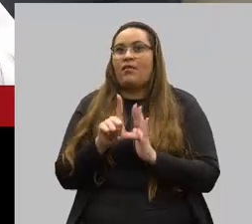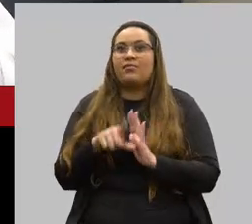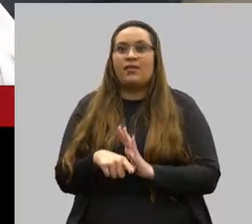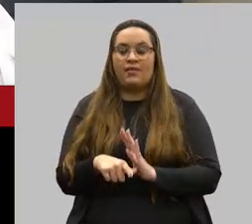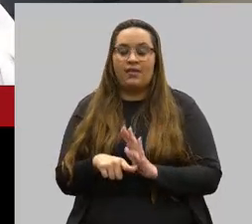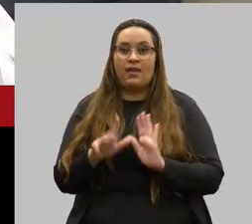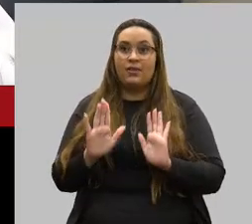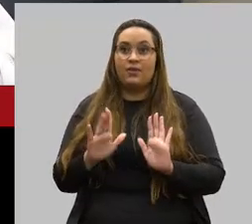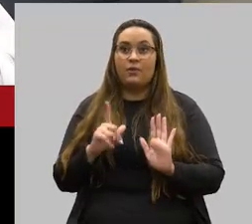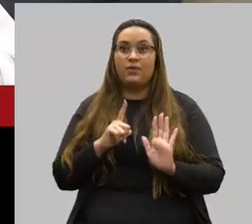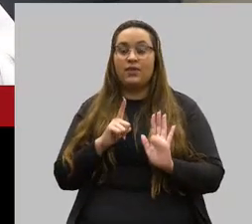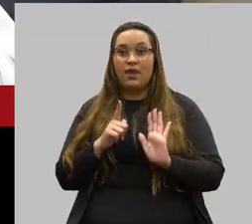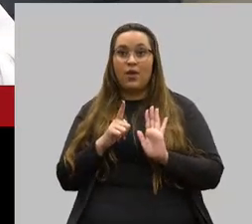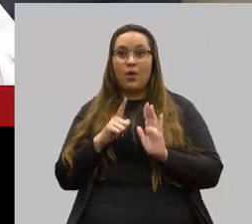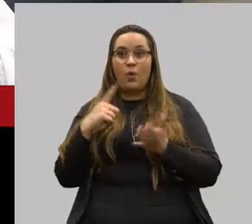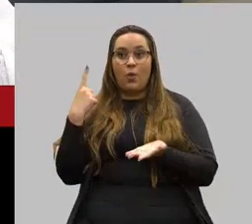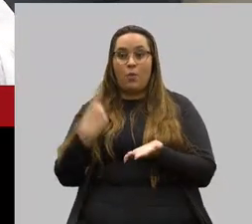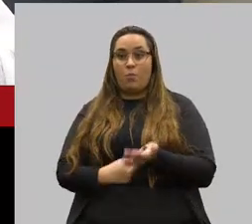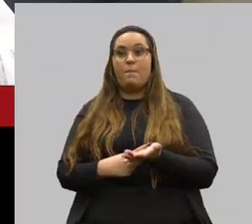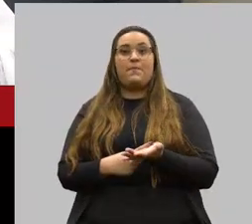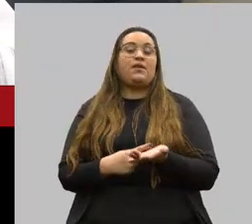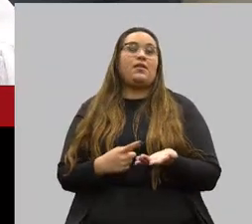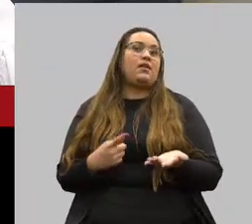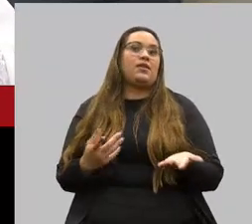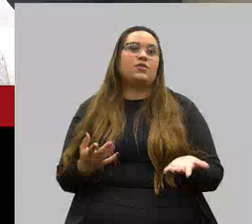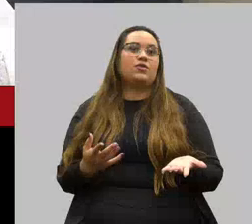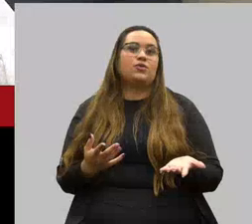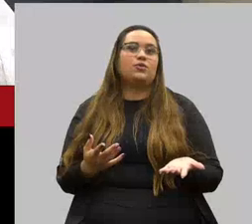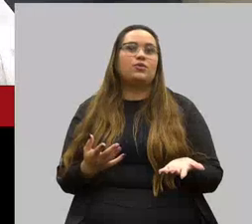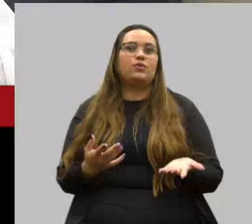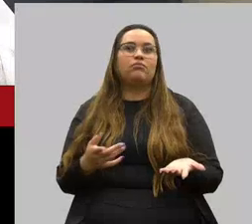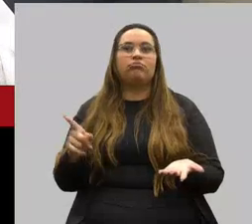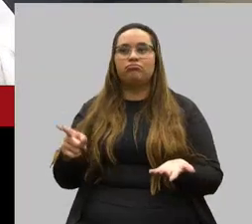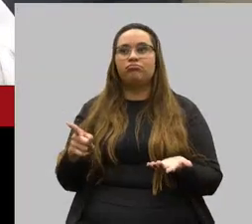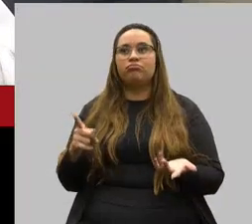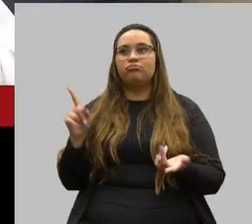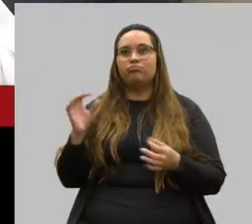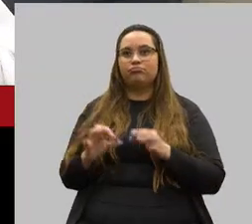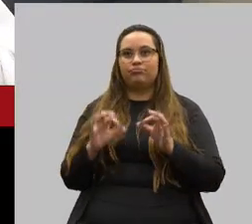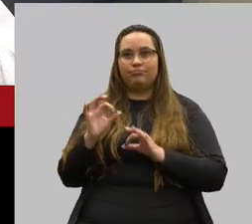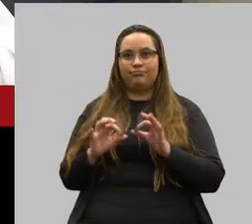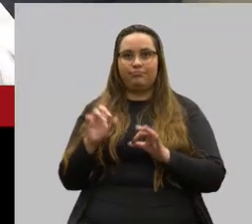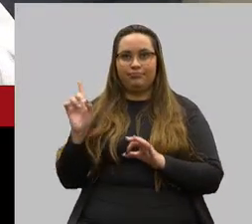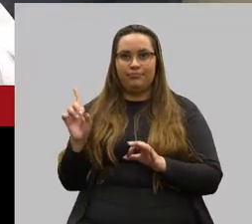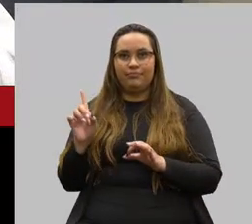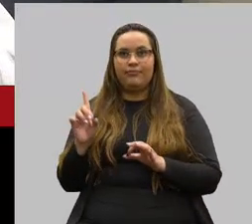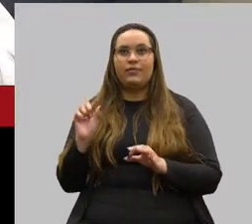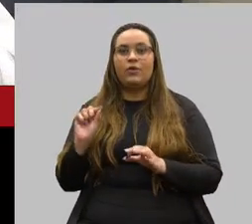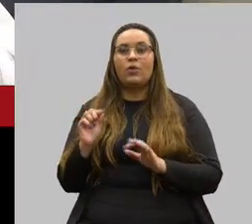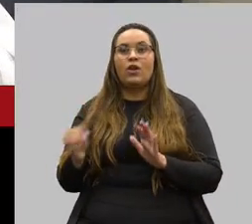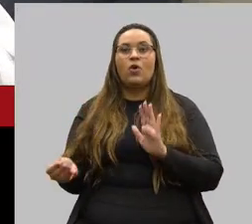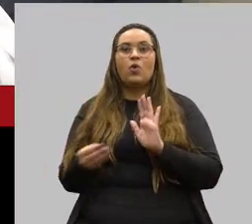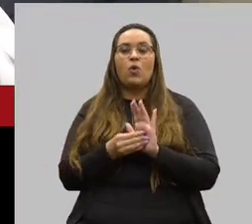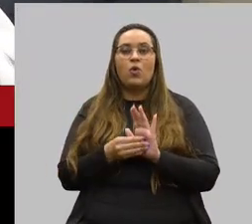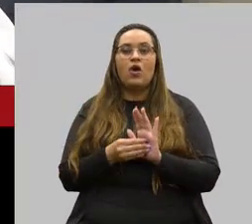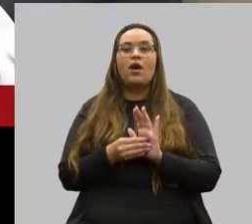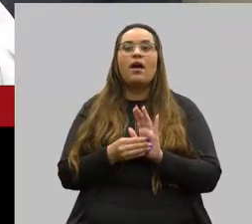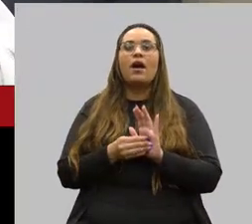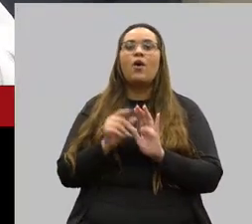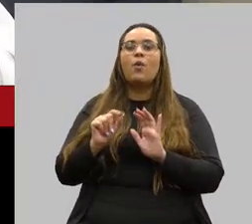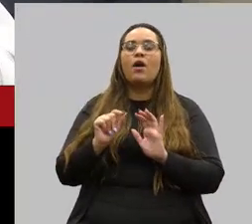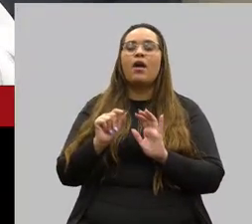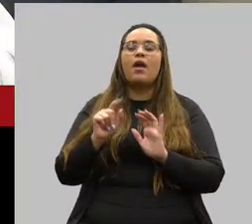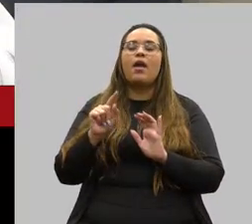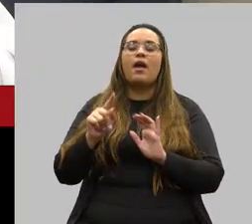compromisso né que eu assumi tão logo eh assumi chefia da polícia foi exatamente colocarmos em dia as promoções